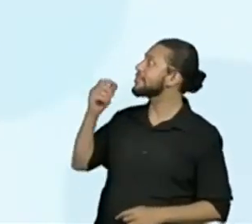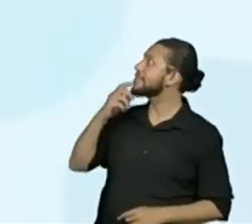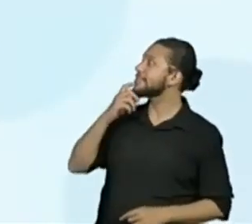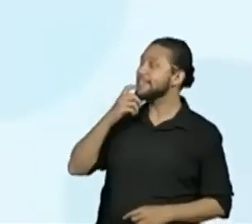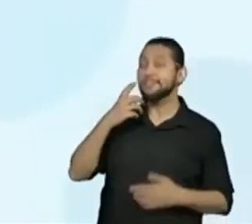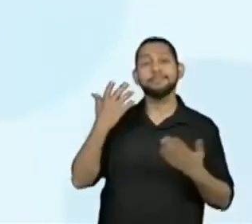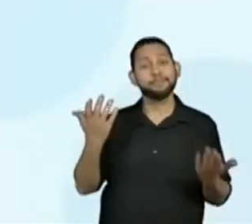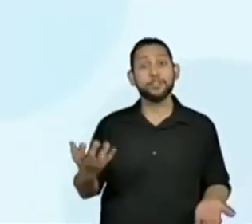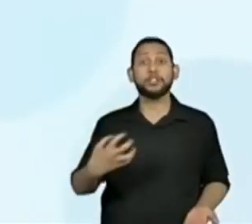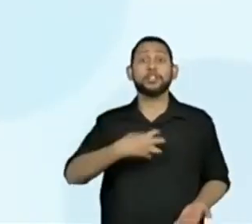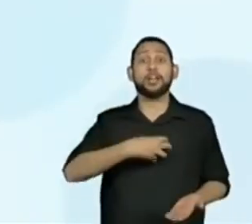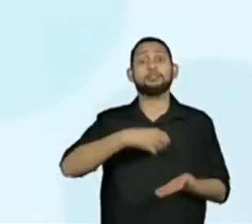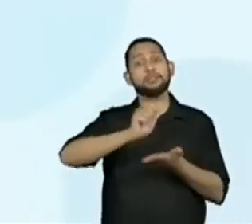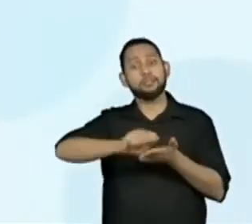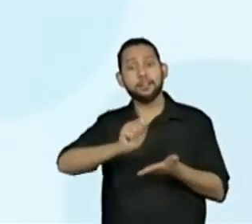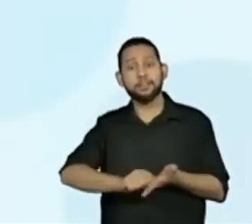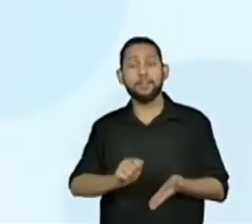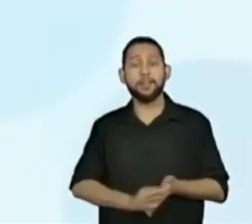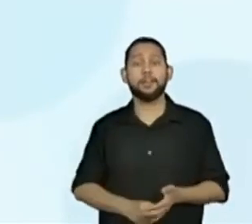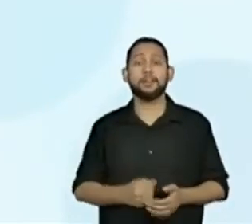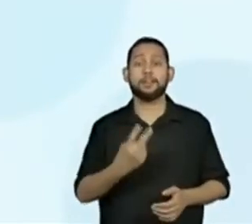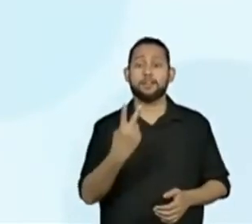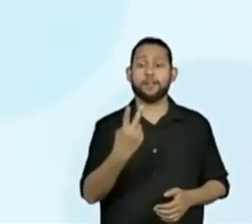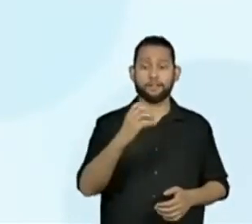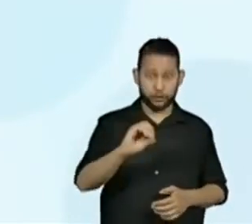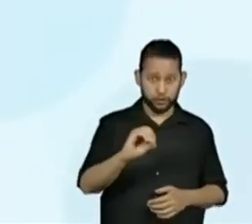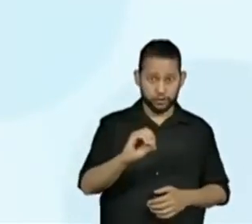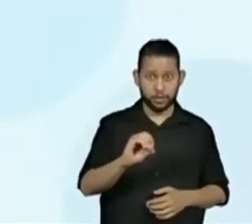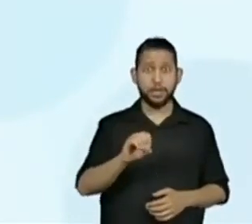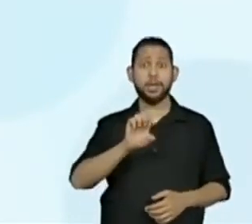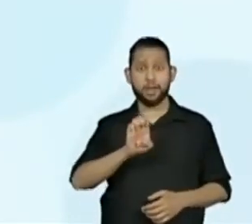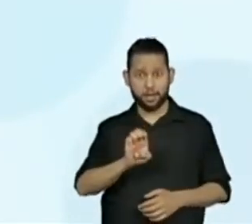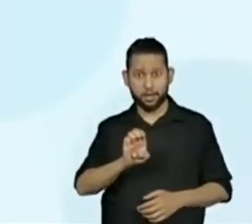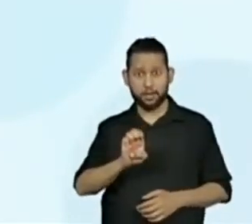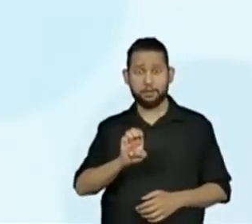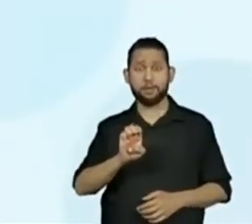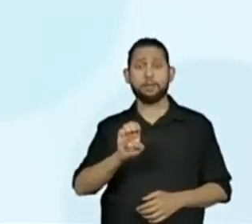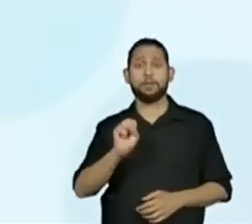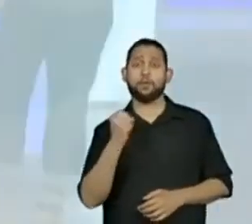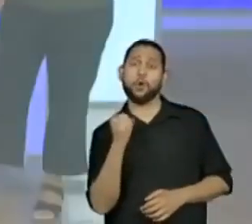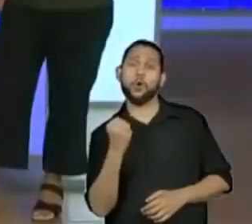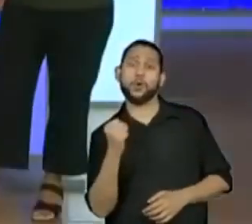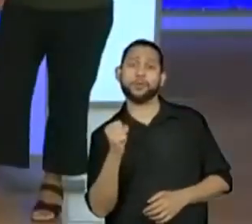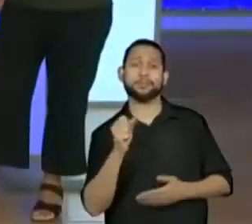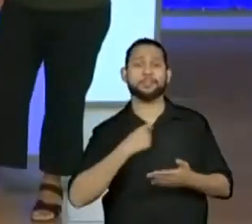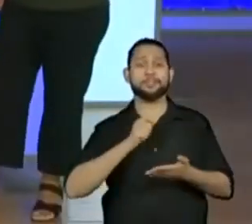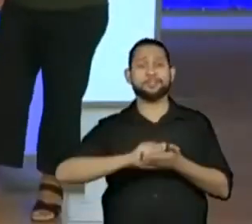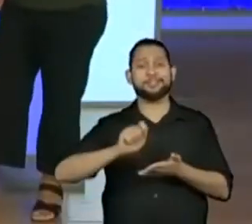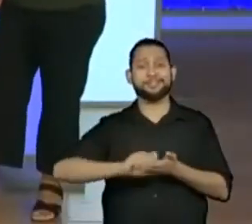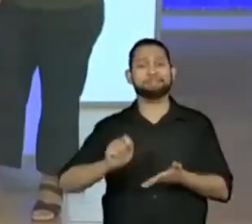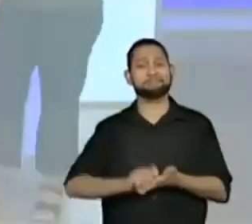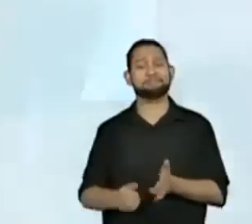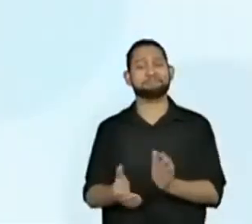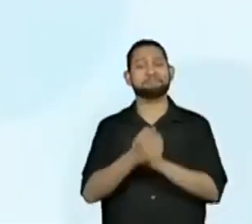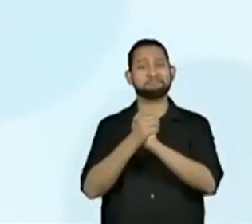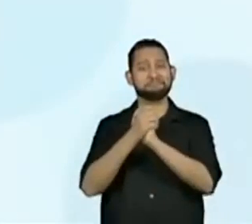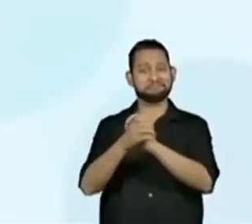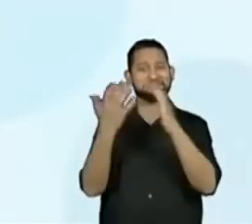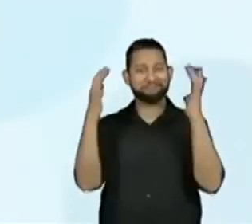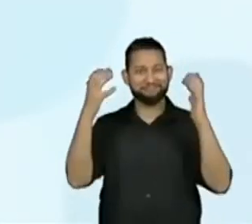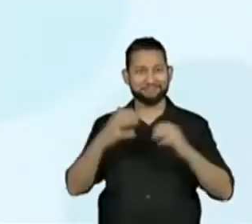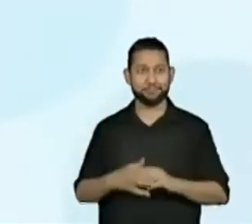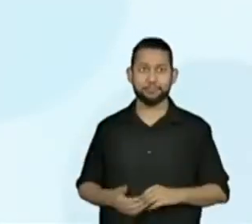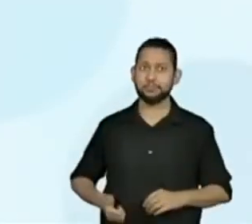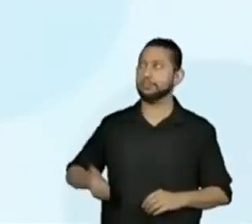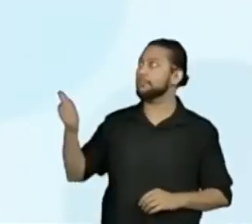em casa, falaram hein, alto, professora? Viu? Exato, 28. Parabéns, é isso mesmo. E esse próximo número aqui, que nós